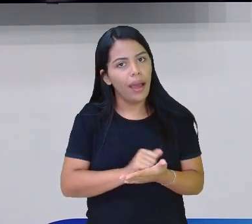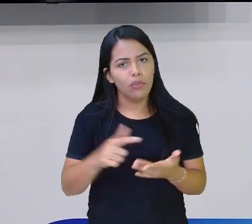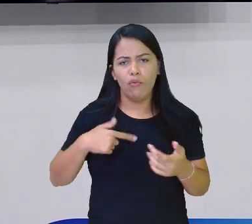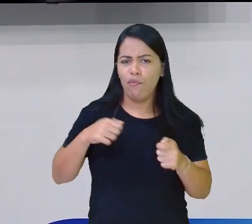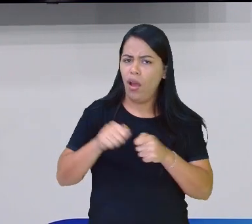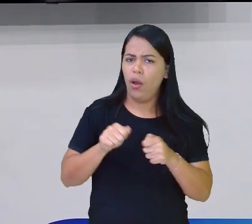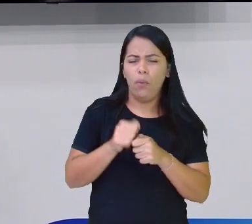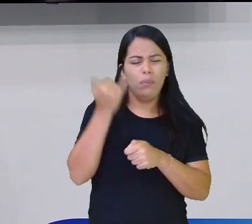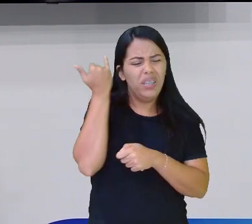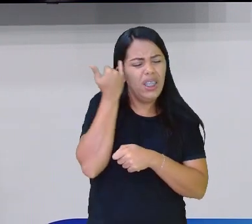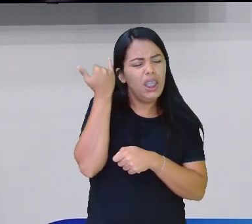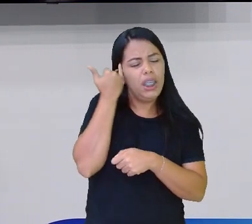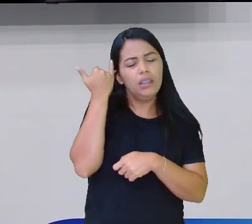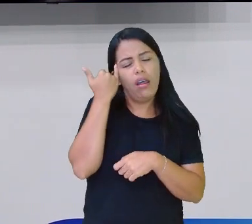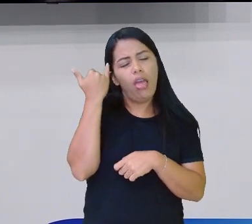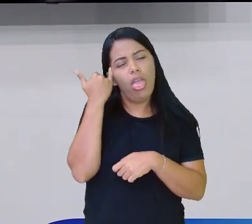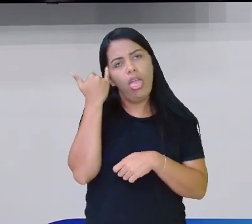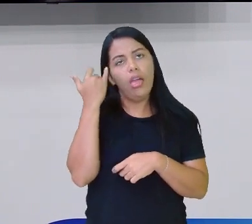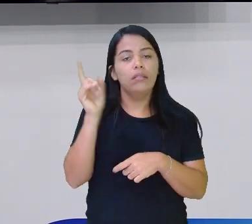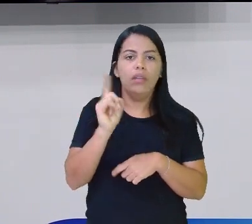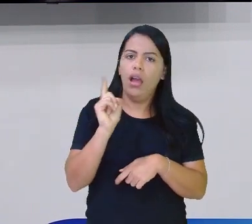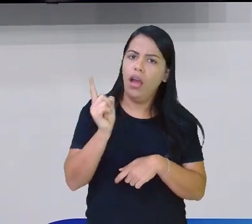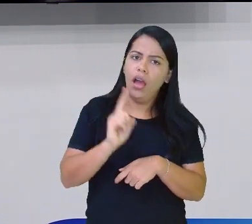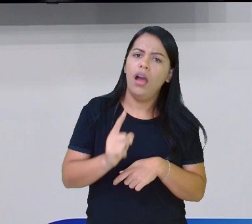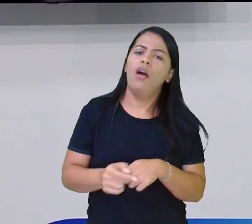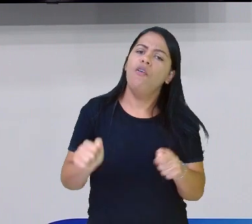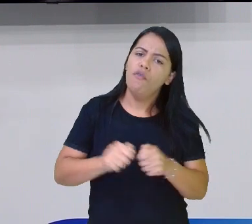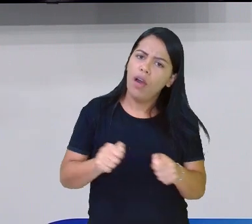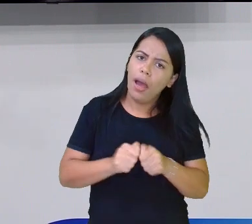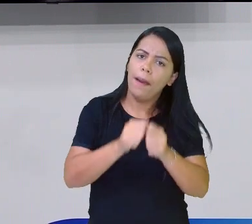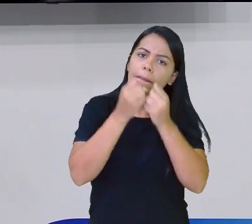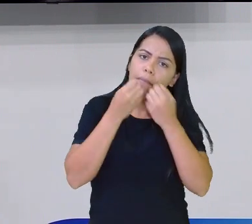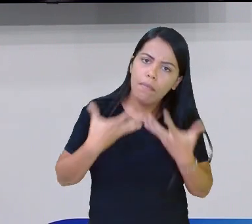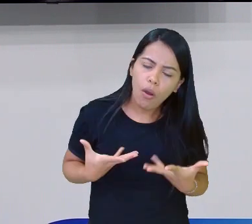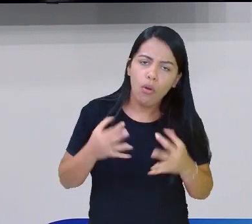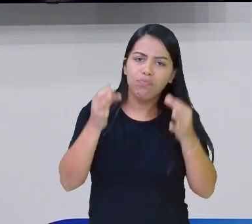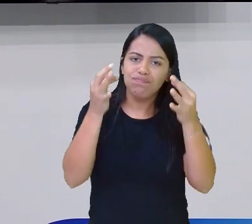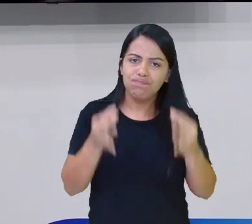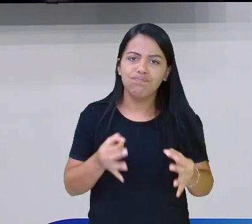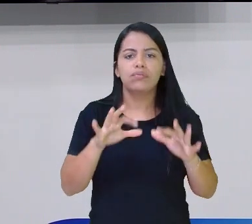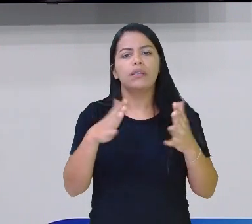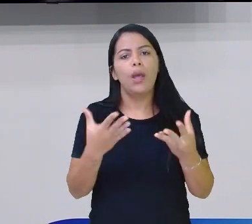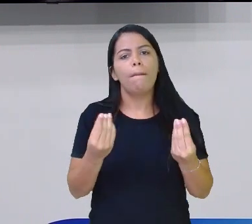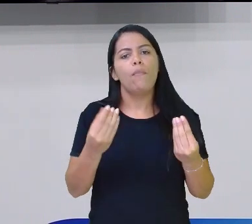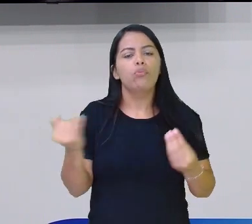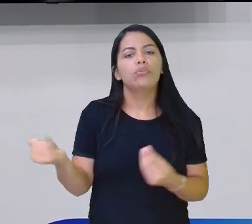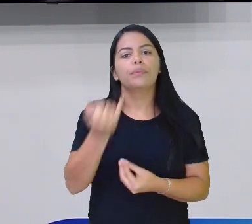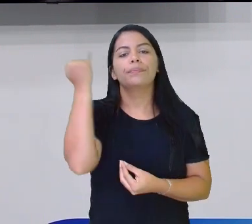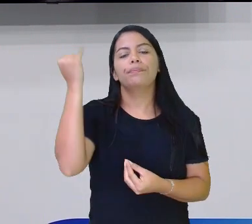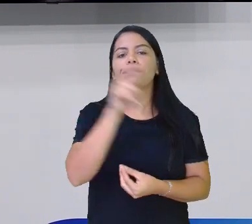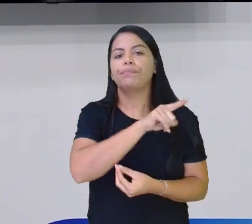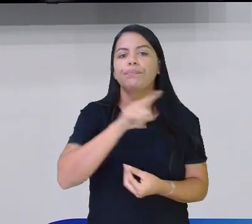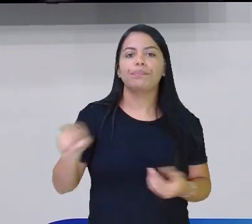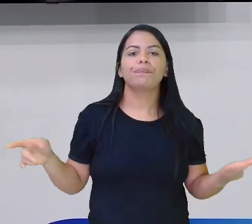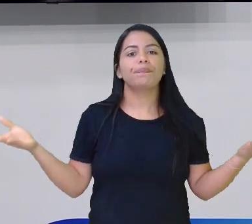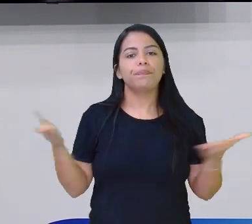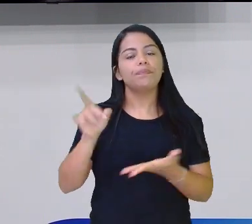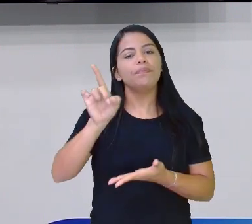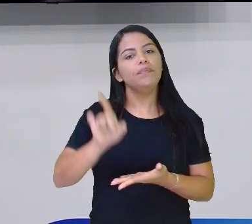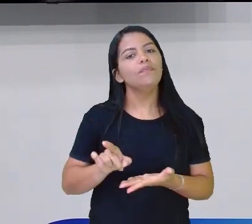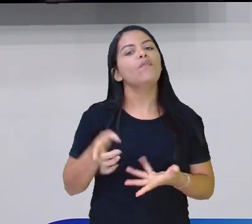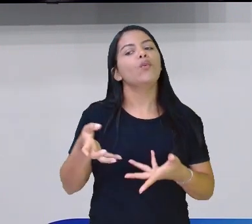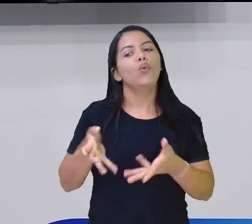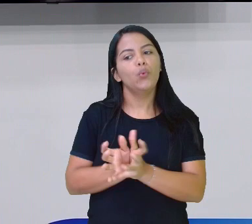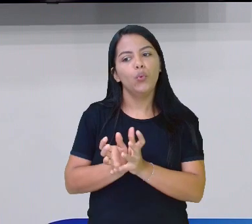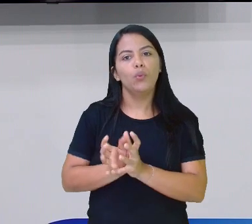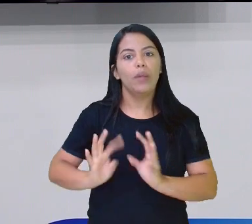o apelo visual da tirinha, da HQ, é muito importante. Porém, vocês que são aquela geração tecnológica, antenada,